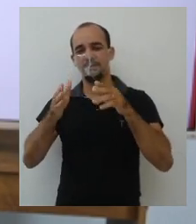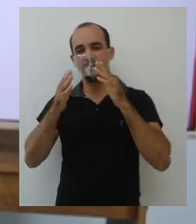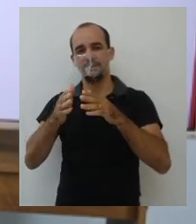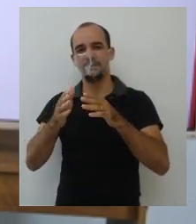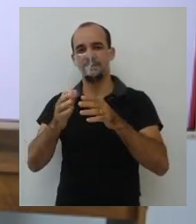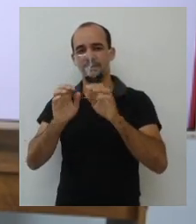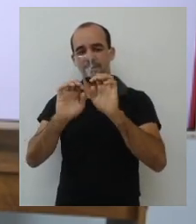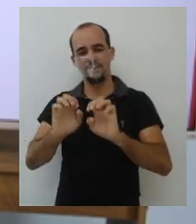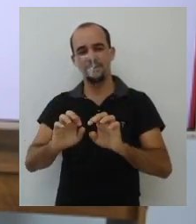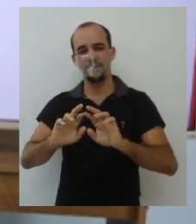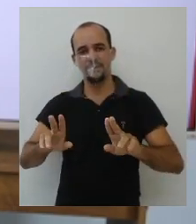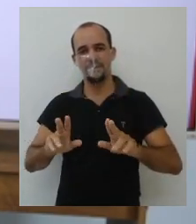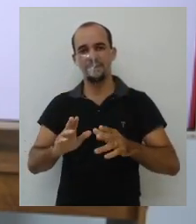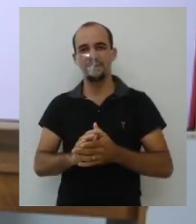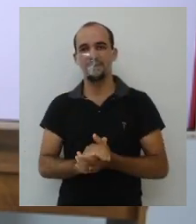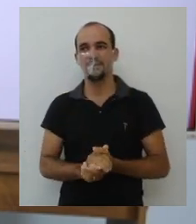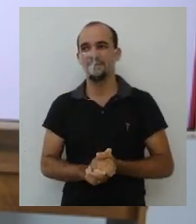claro?